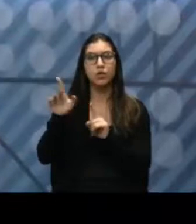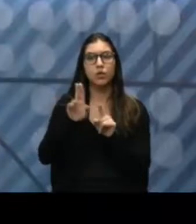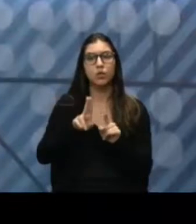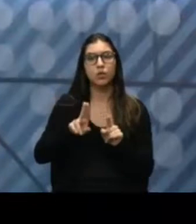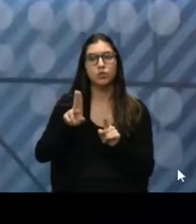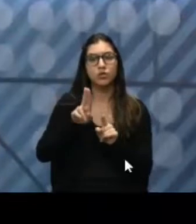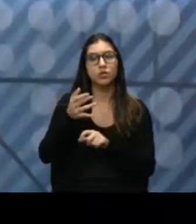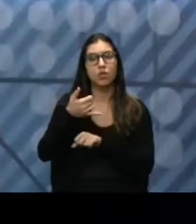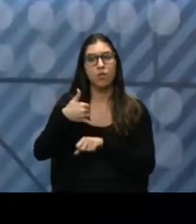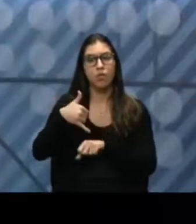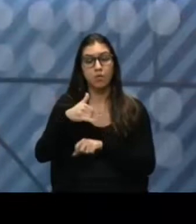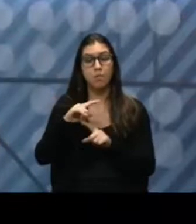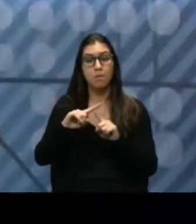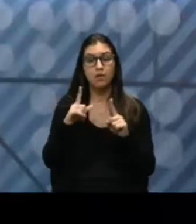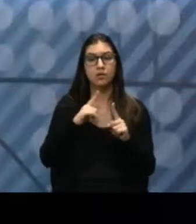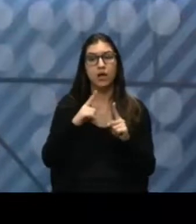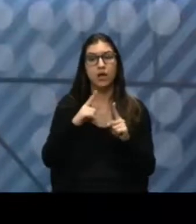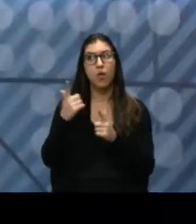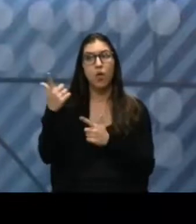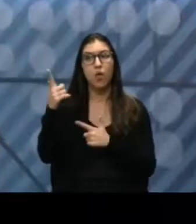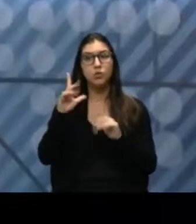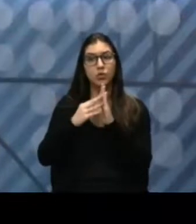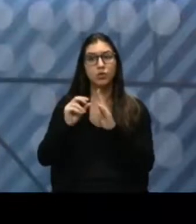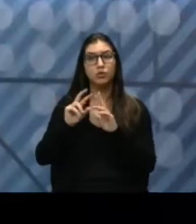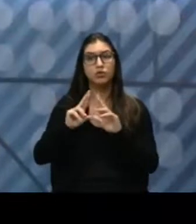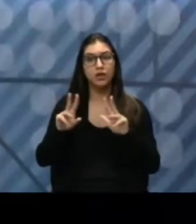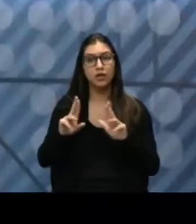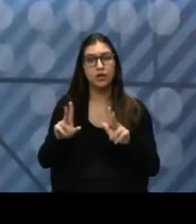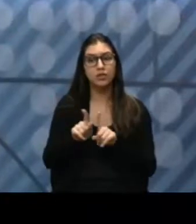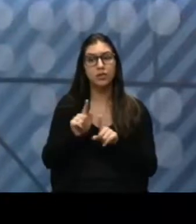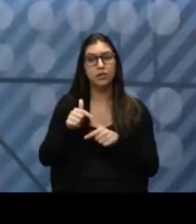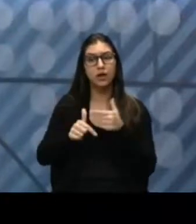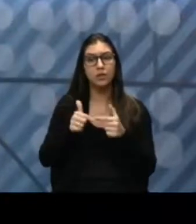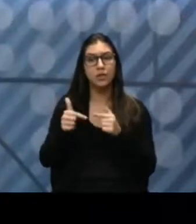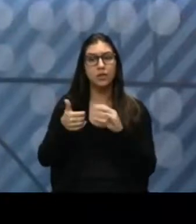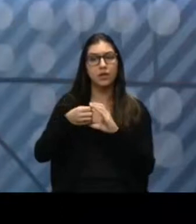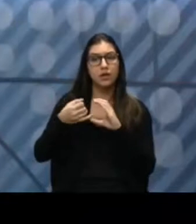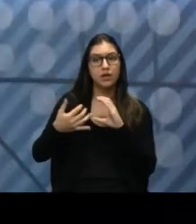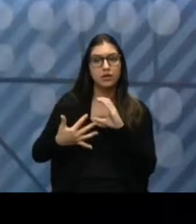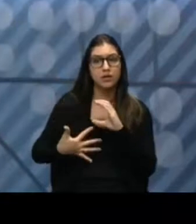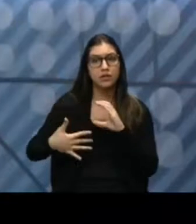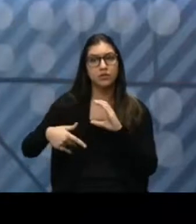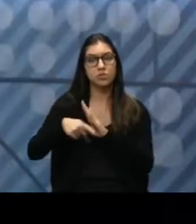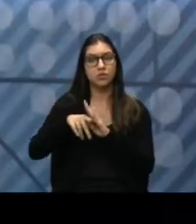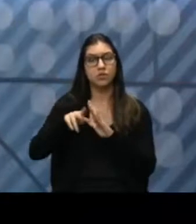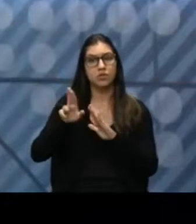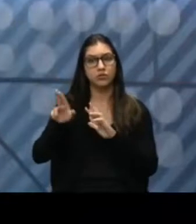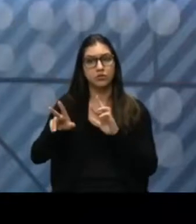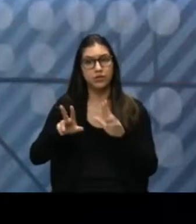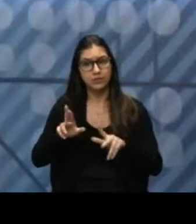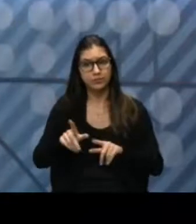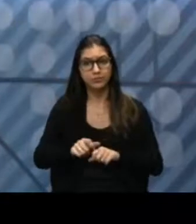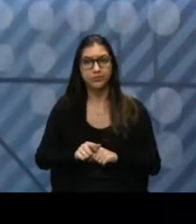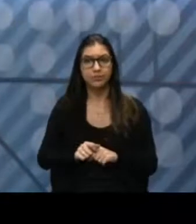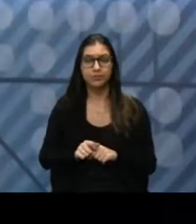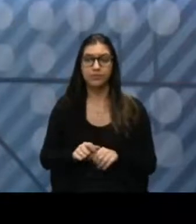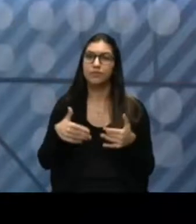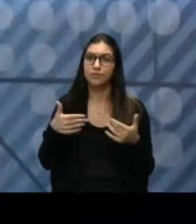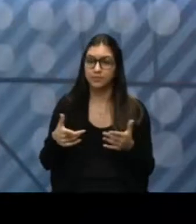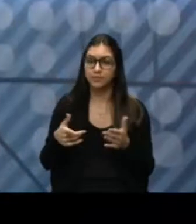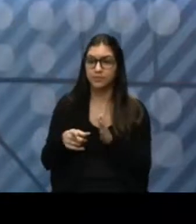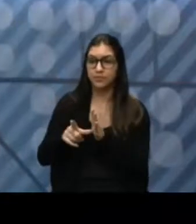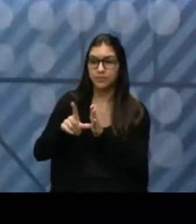utiliza óleo. Entretanto, existem outros modelos diferentes que trabalham com características e propriedades diferentes.